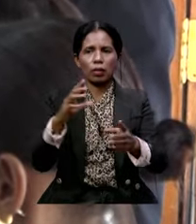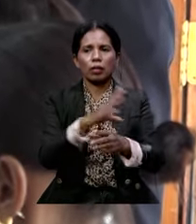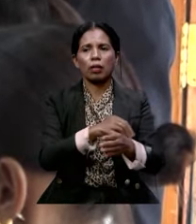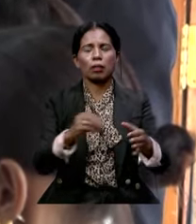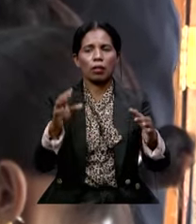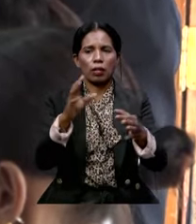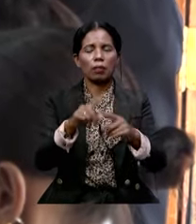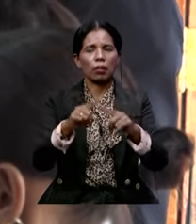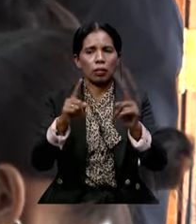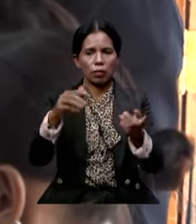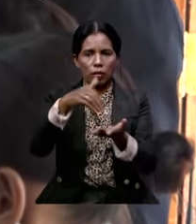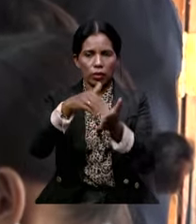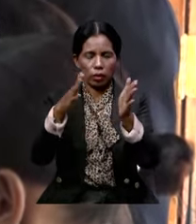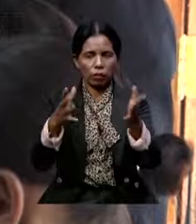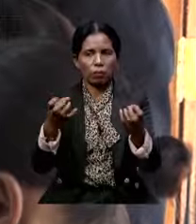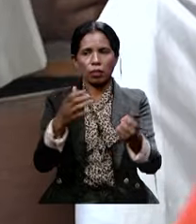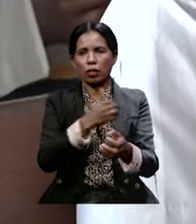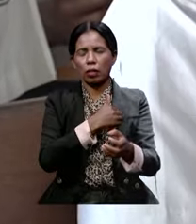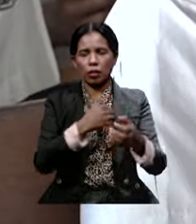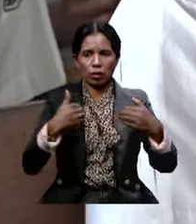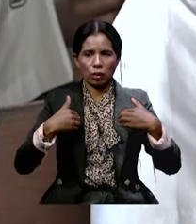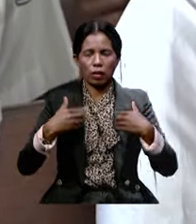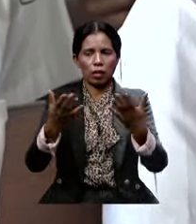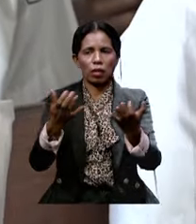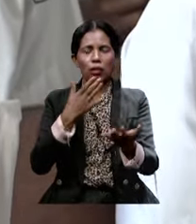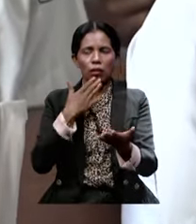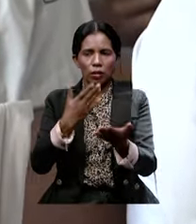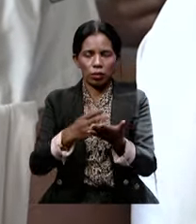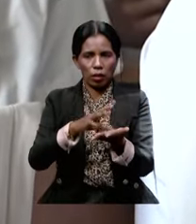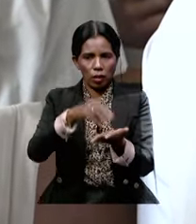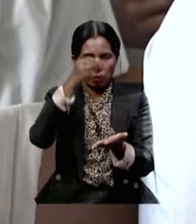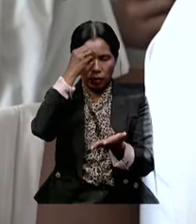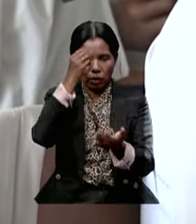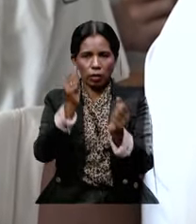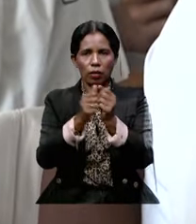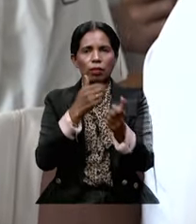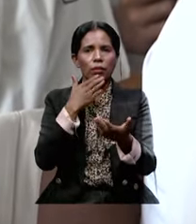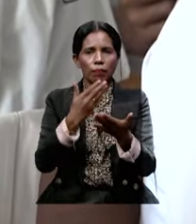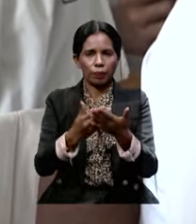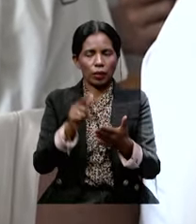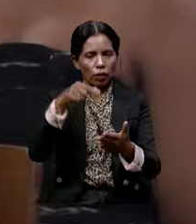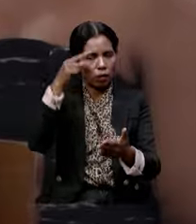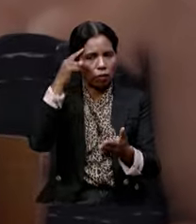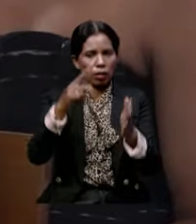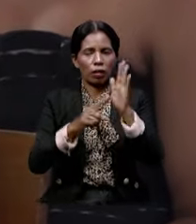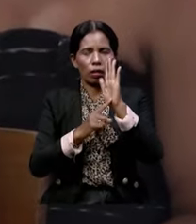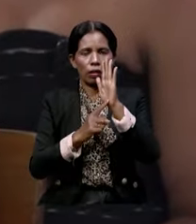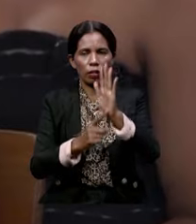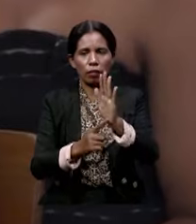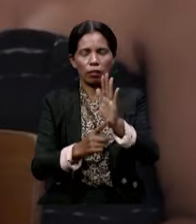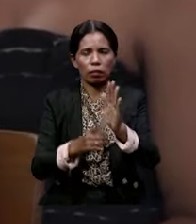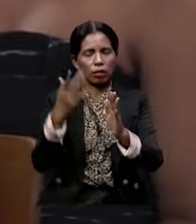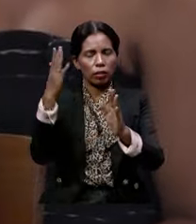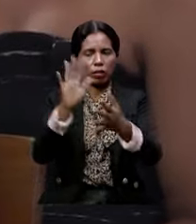portugués, maybe estudante barak sidau ki a vontade diak atu aprende hodia, governante ne, Atolia Hirakne, e